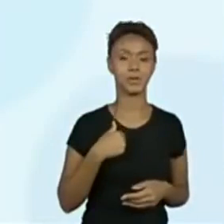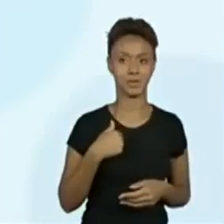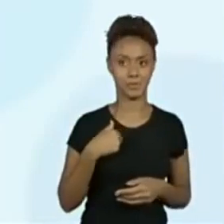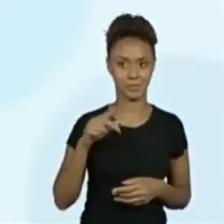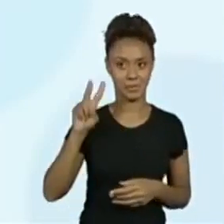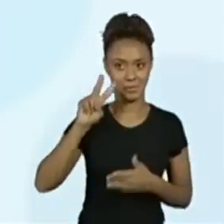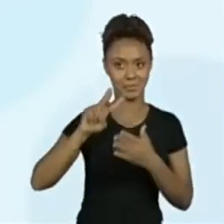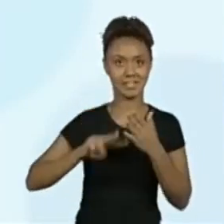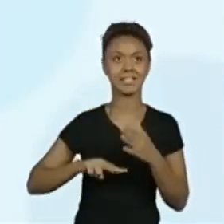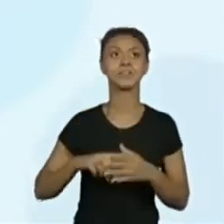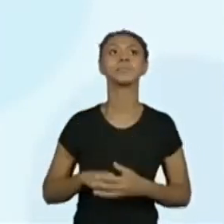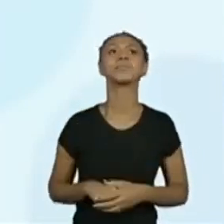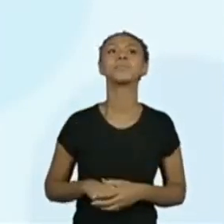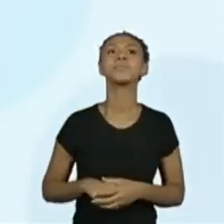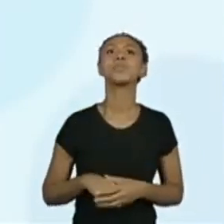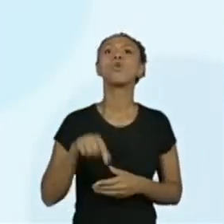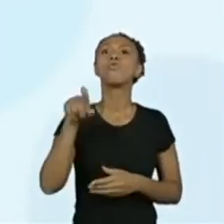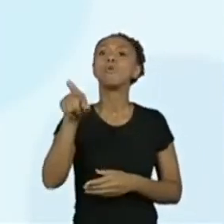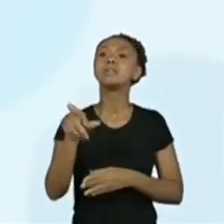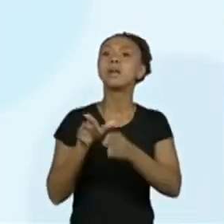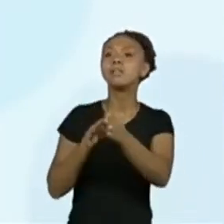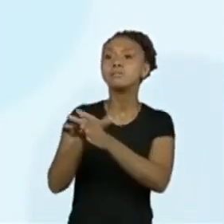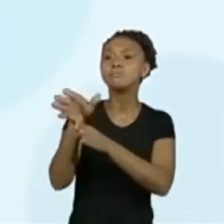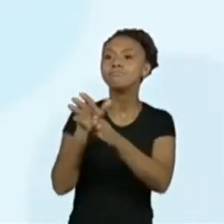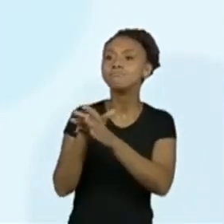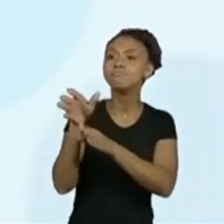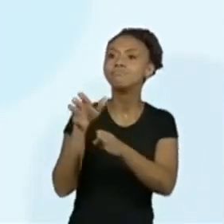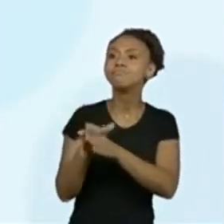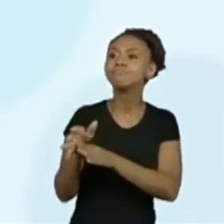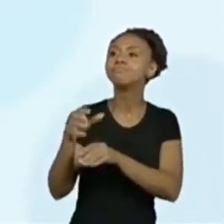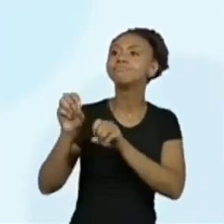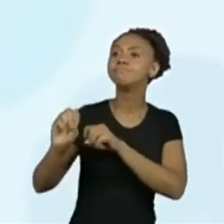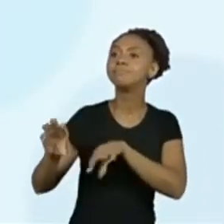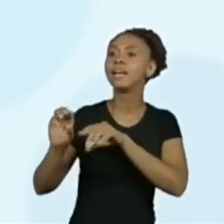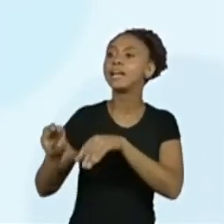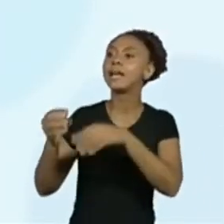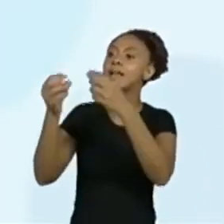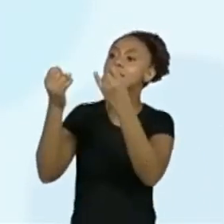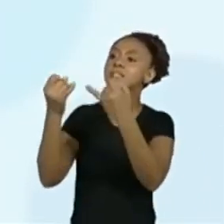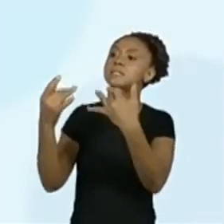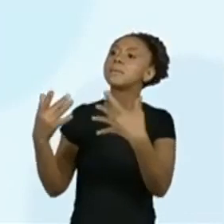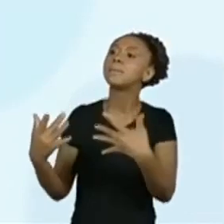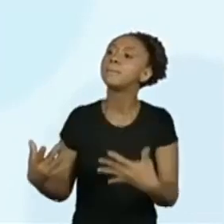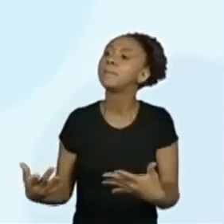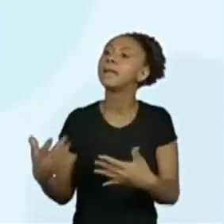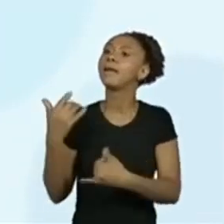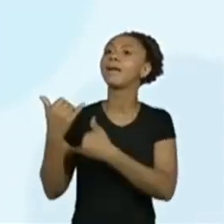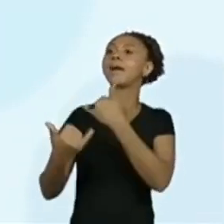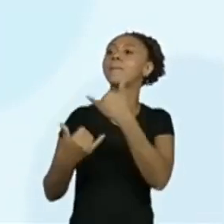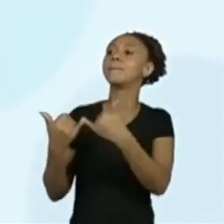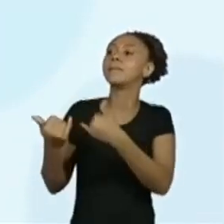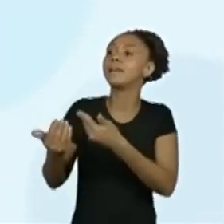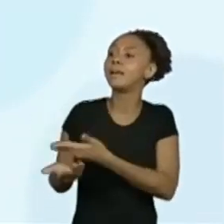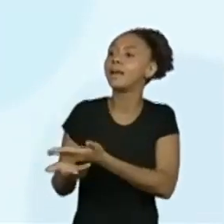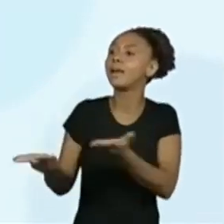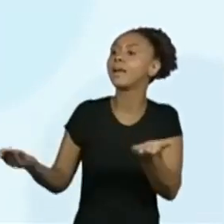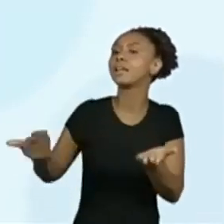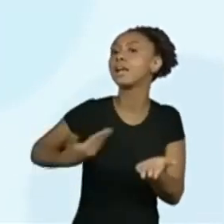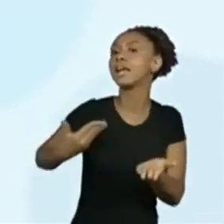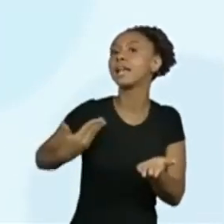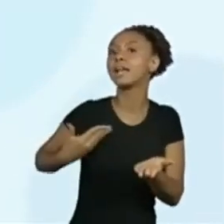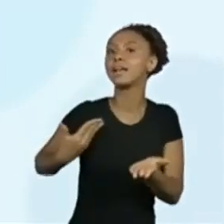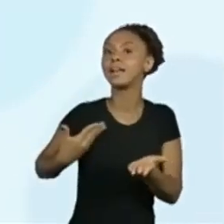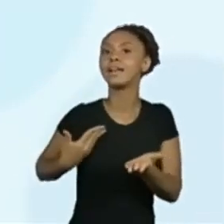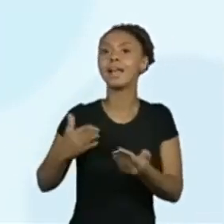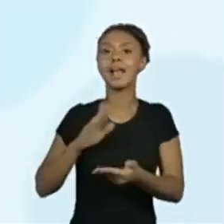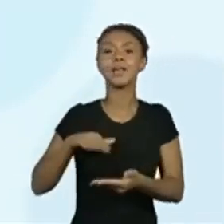Quais lá. Instruções você daria se fosse explicar essa brincadeira para outra